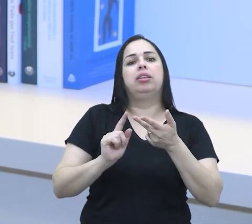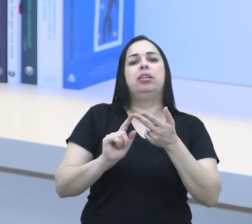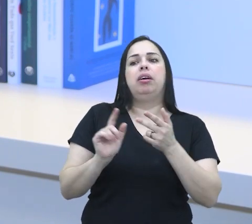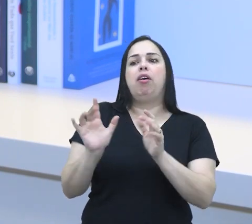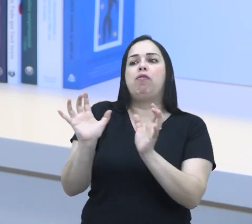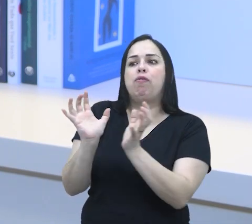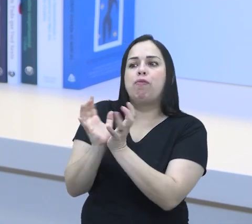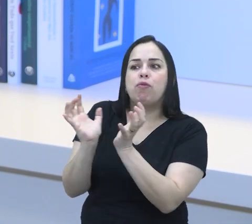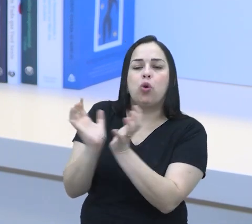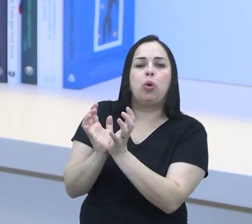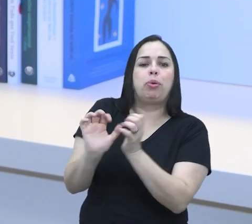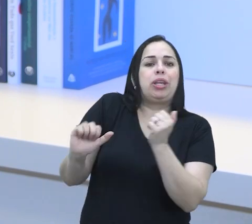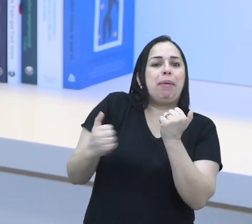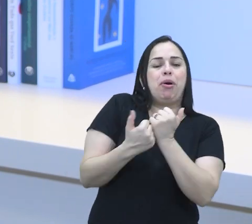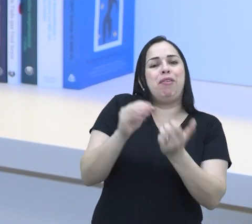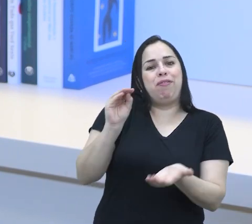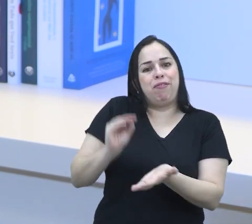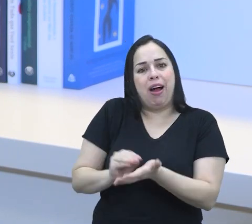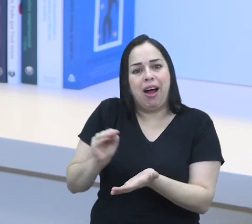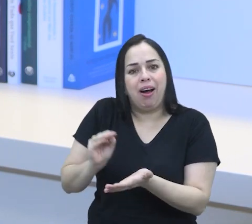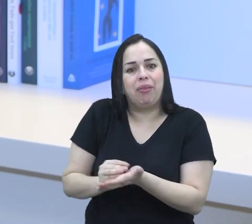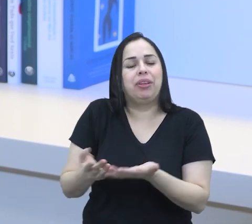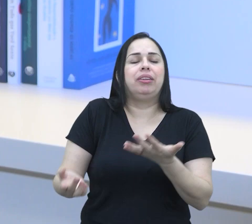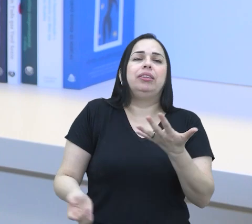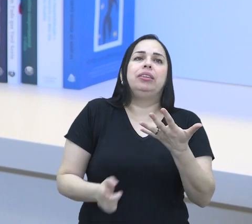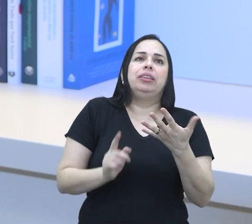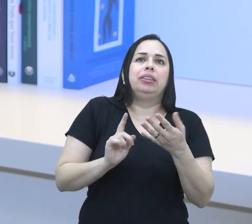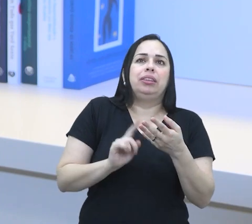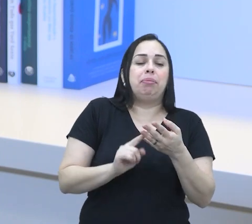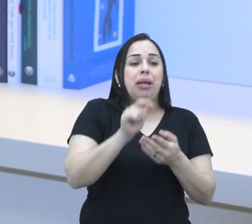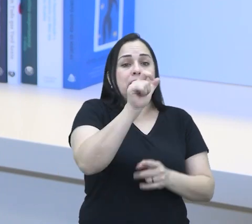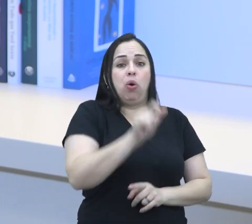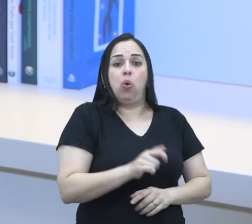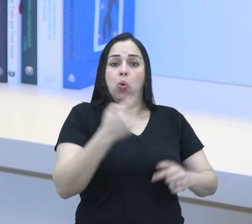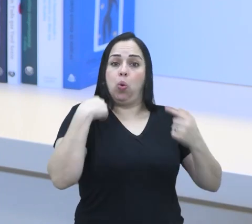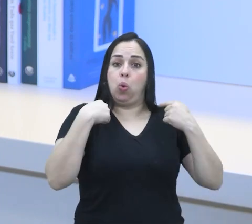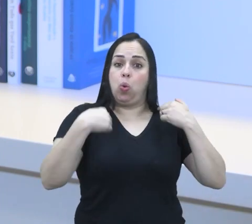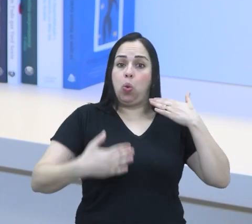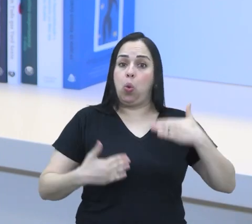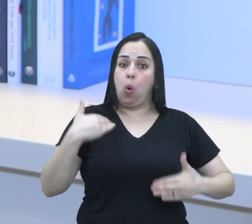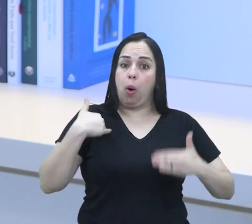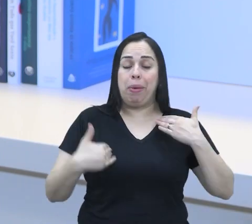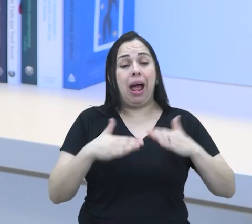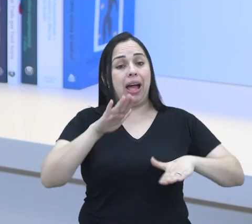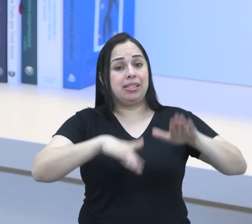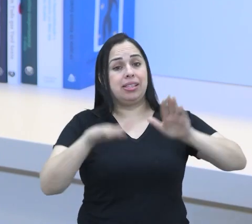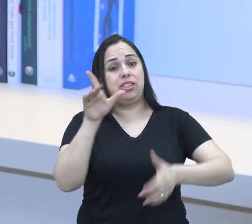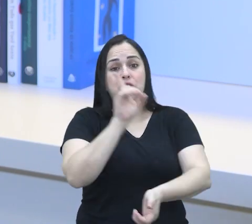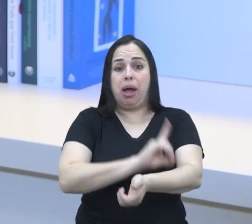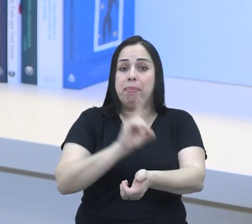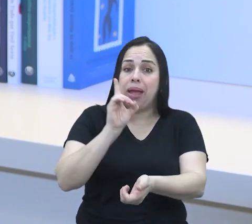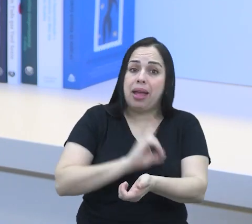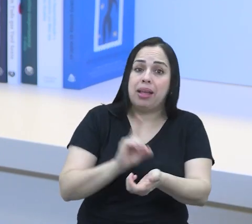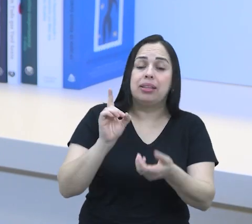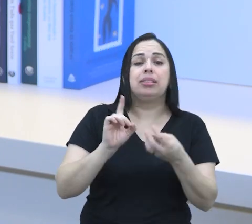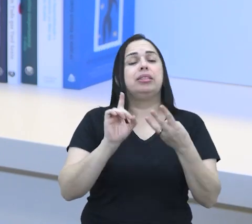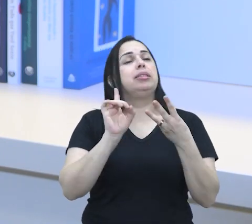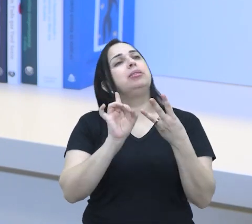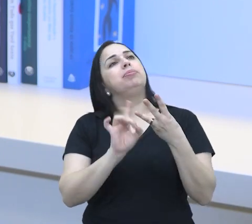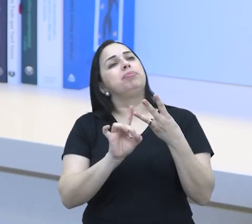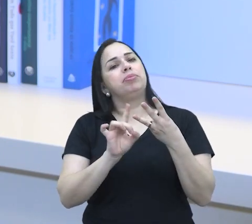rede de apoio, a própria condição física da mãe, se ela tem uma diabetes, se ela